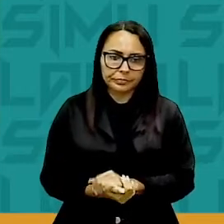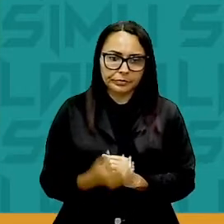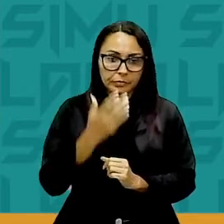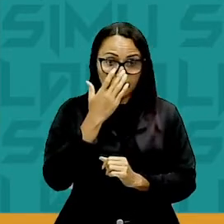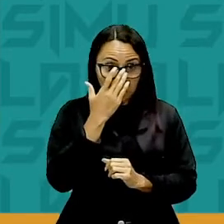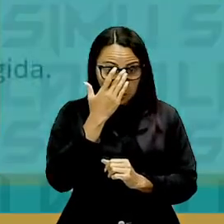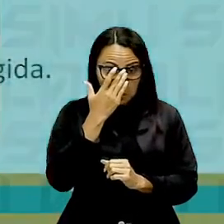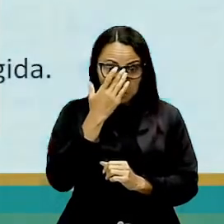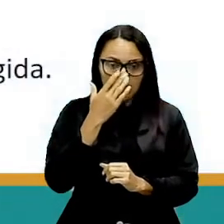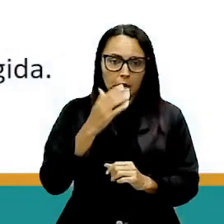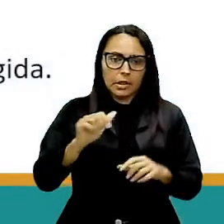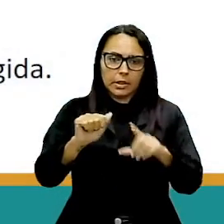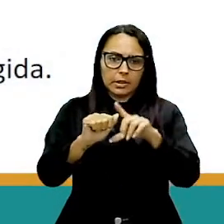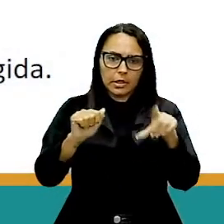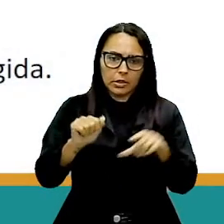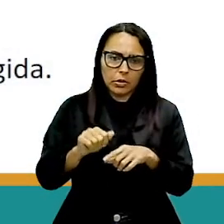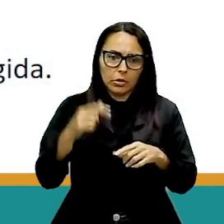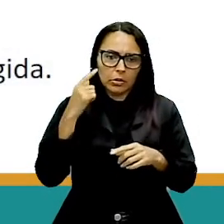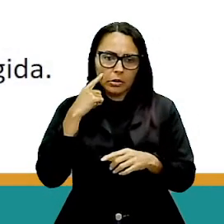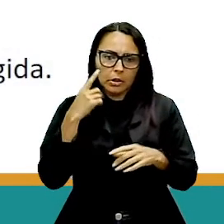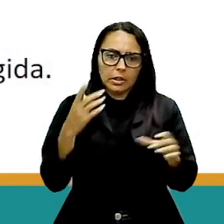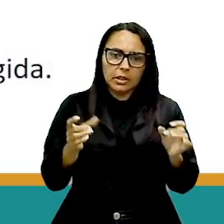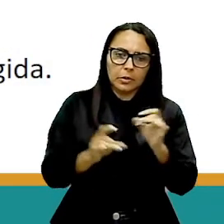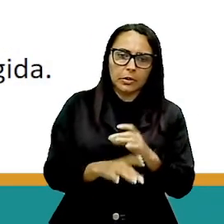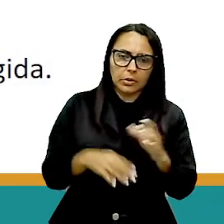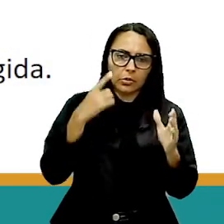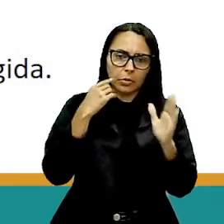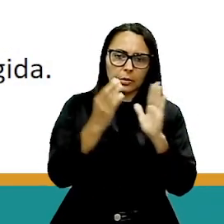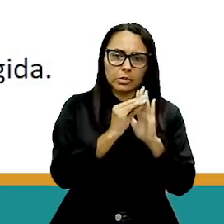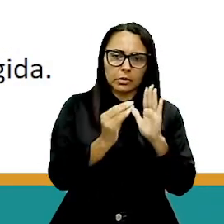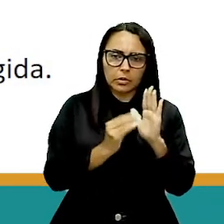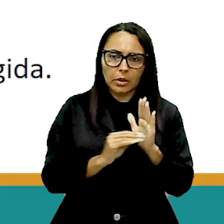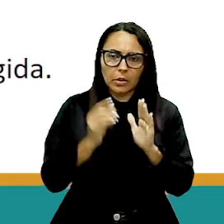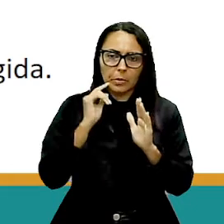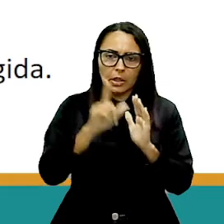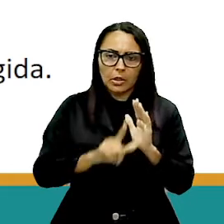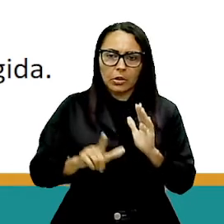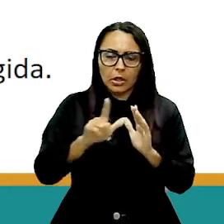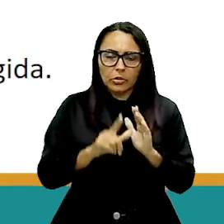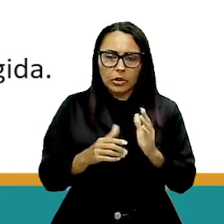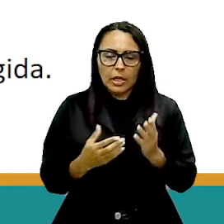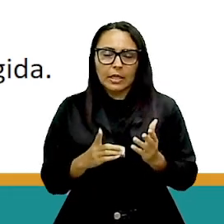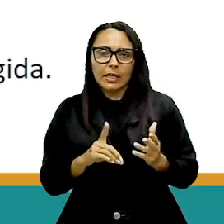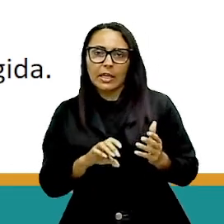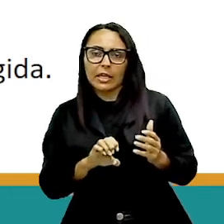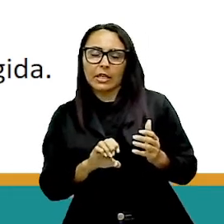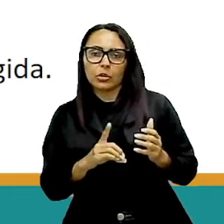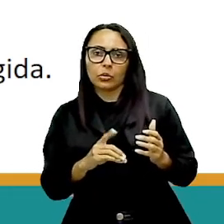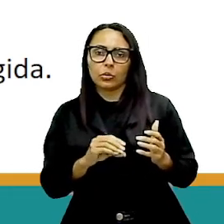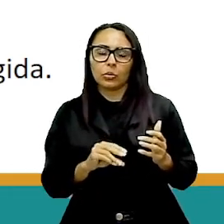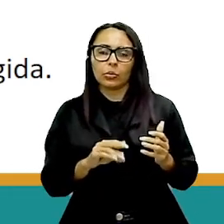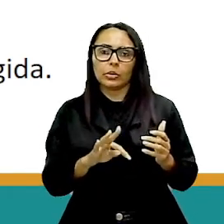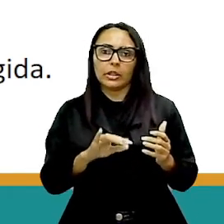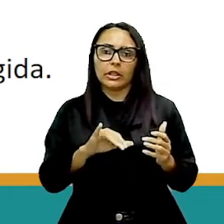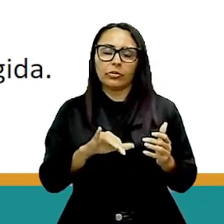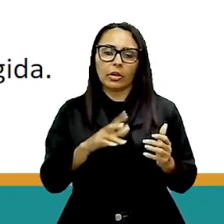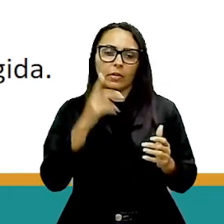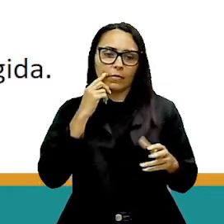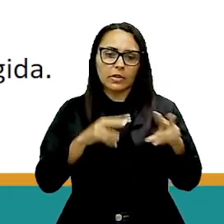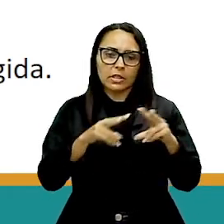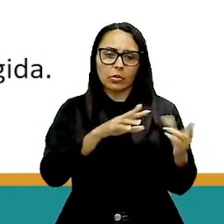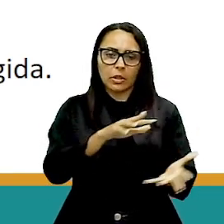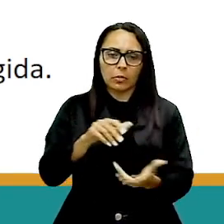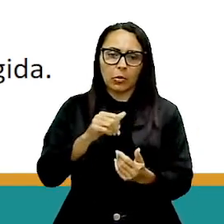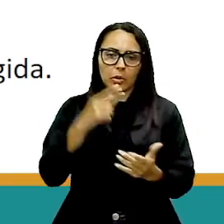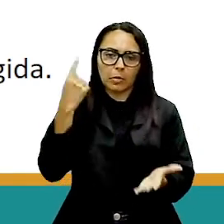letra A, conclusão operacional obtiva por lógica dedutiva, visão de mundo marcada